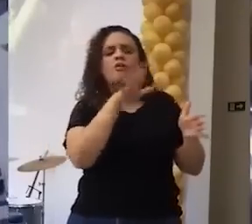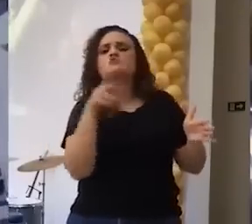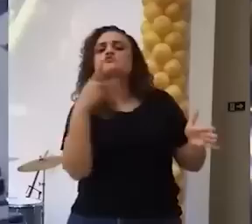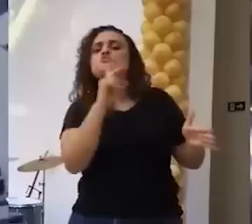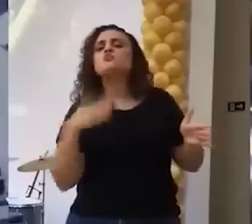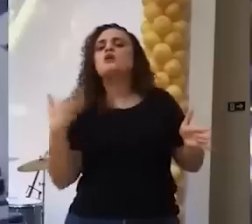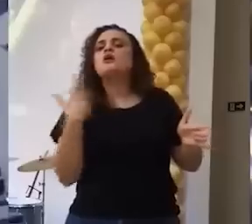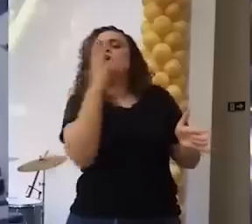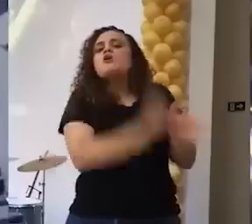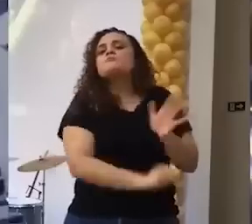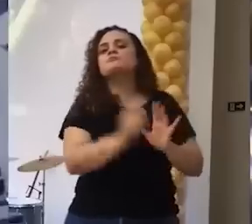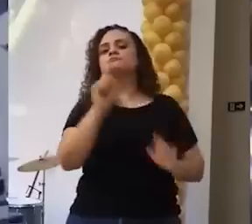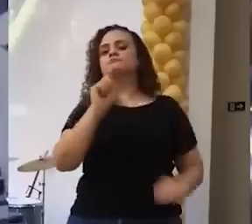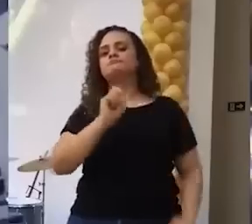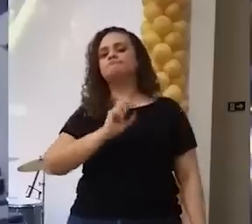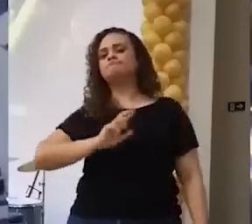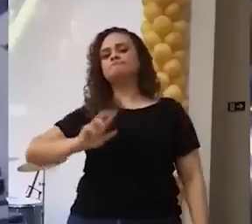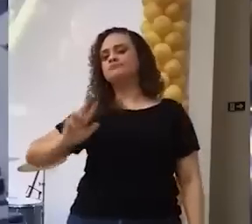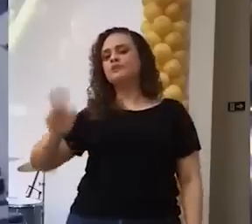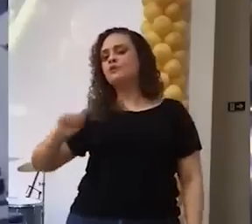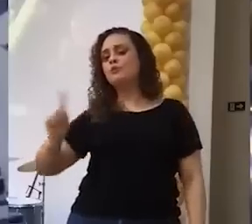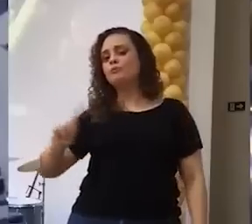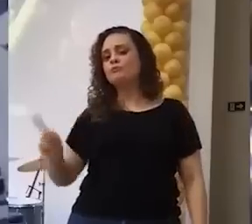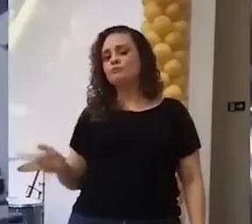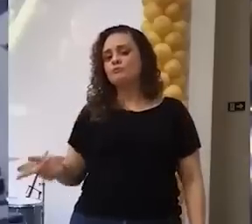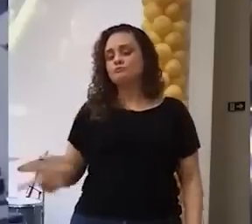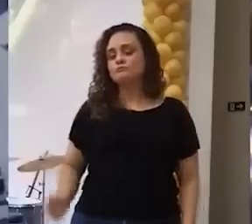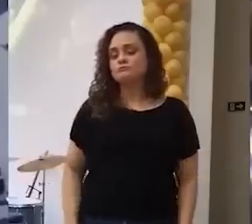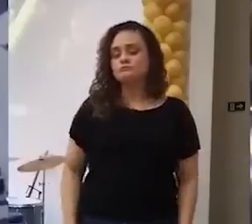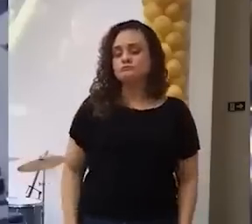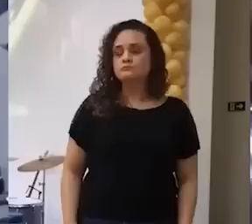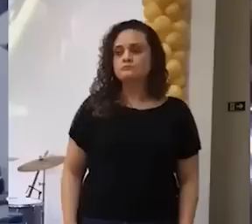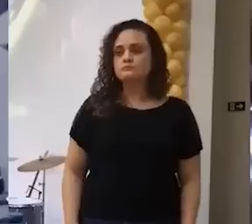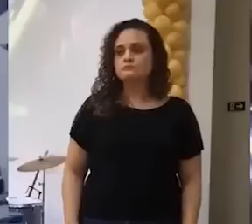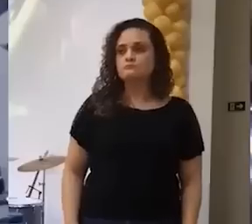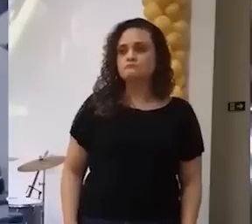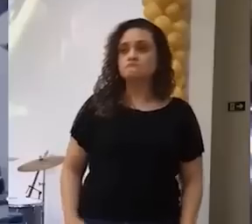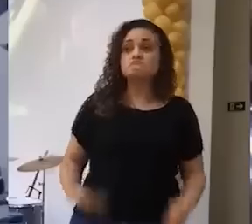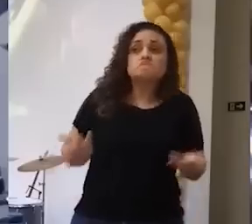alegria. Calma, calma, vai dar certo.